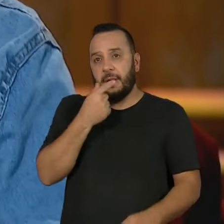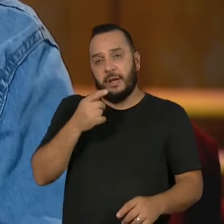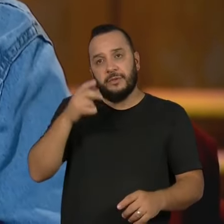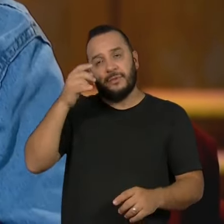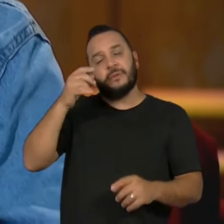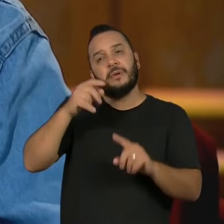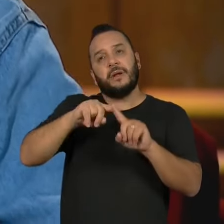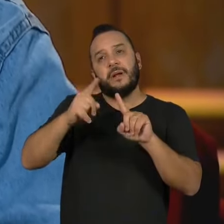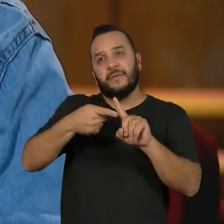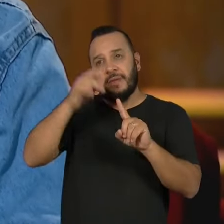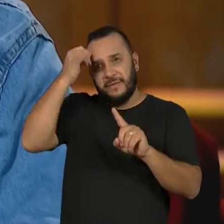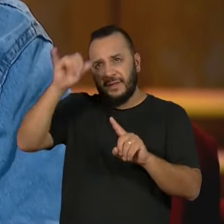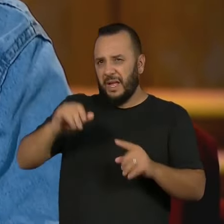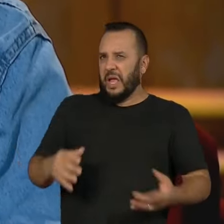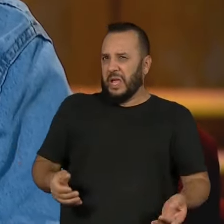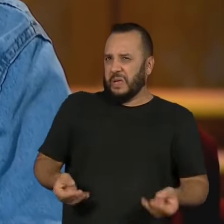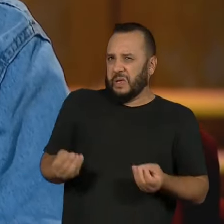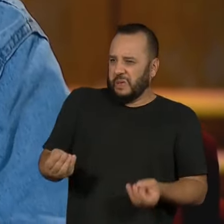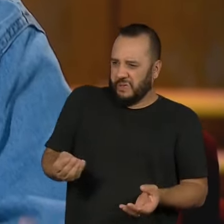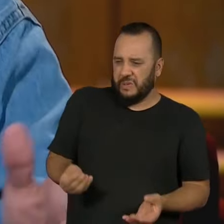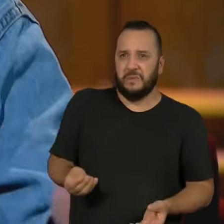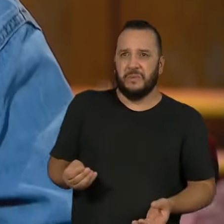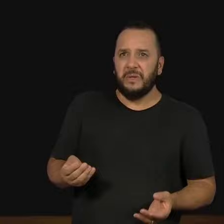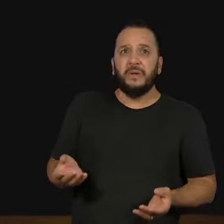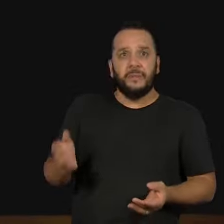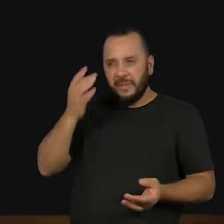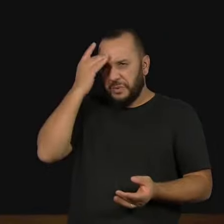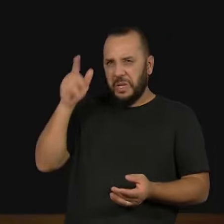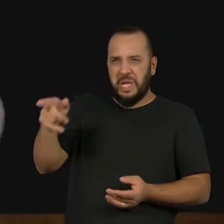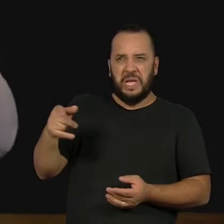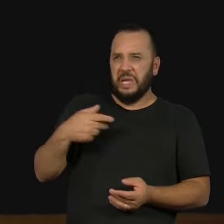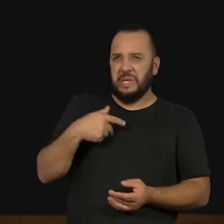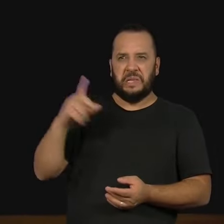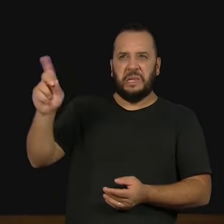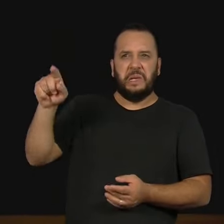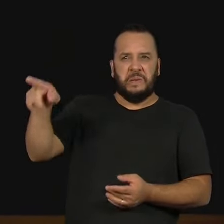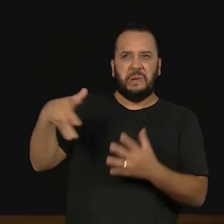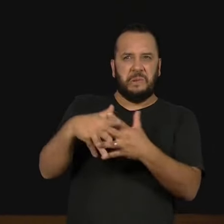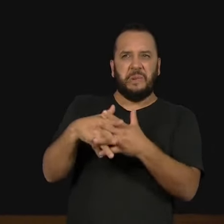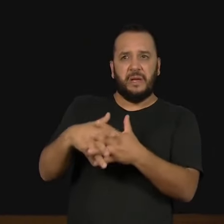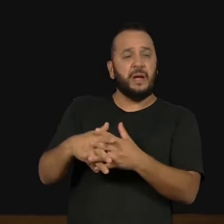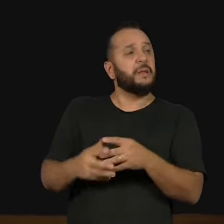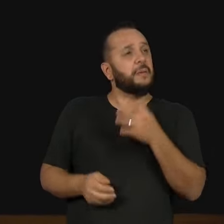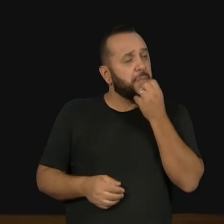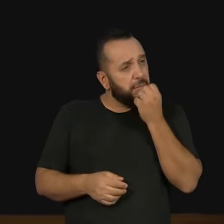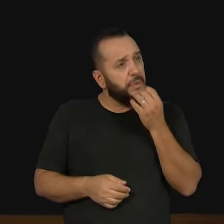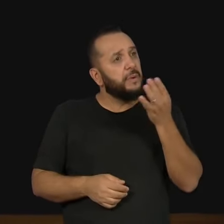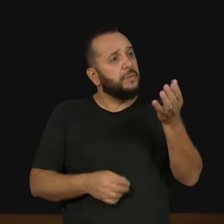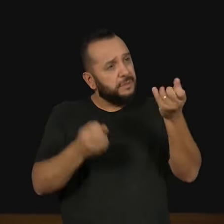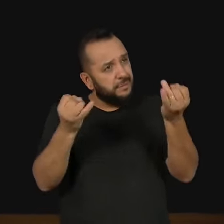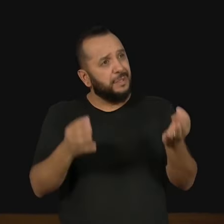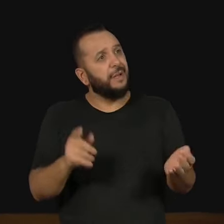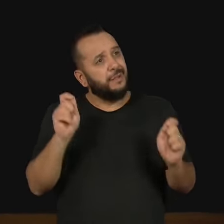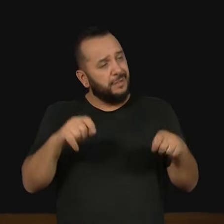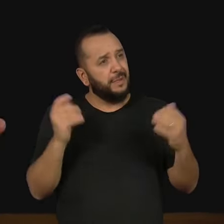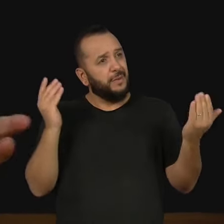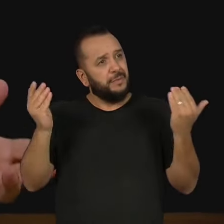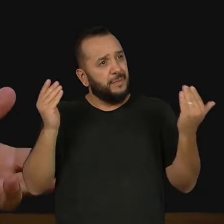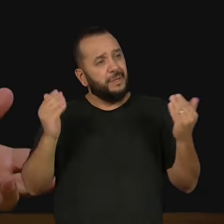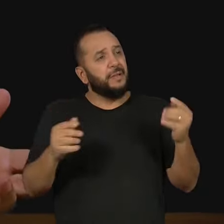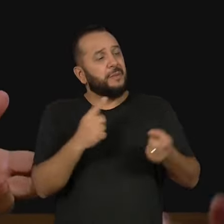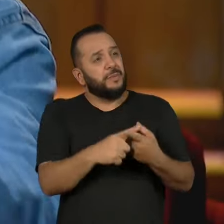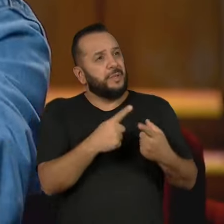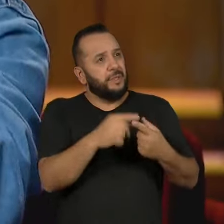cara os caras não se convidava mais para uma reunião delicado é legal você falar disso porque dá para comparar as duas coisas porque é uma coisa